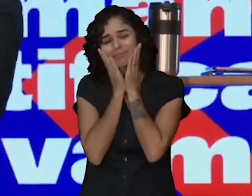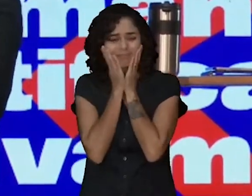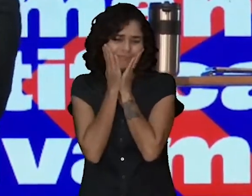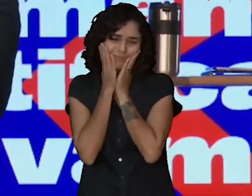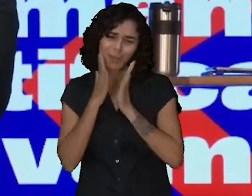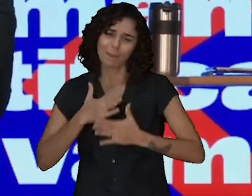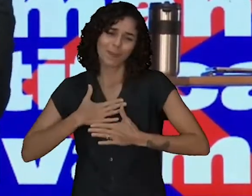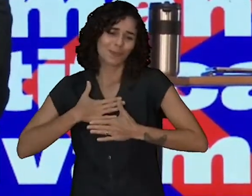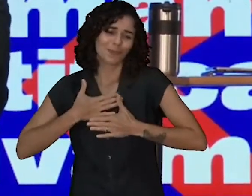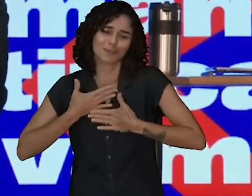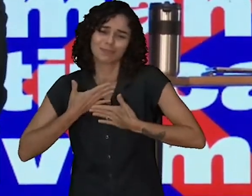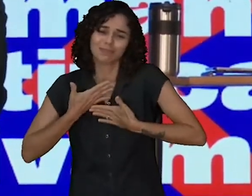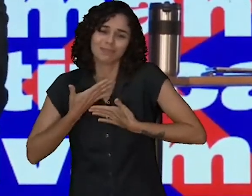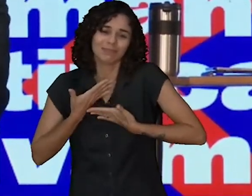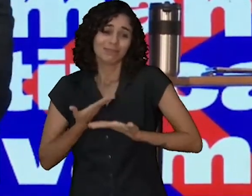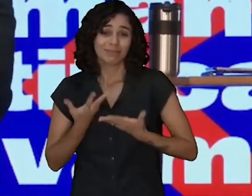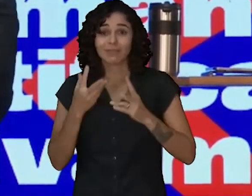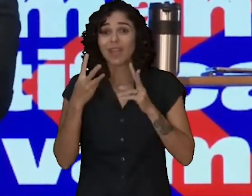você